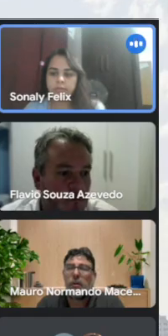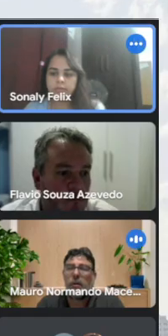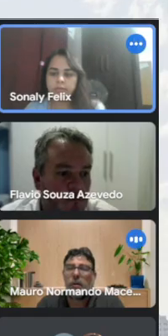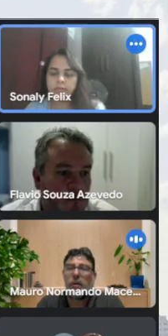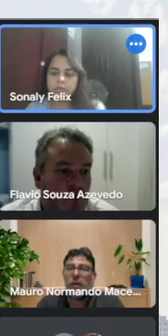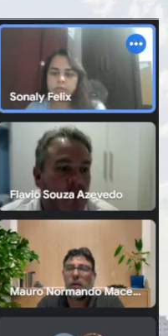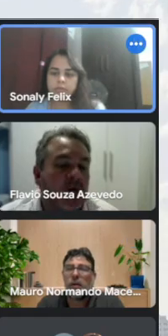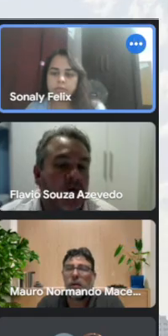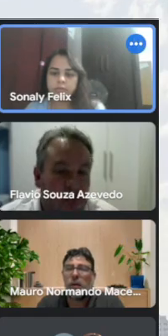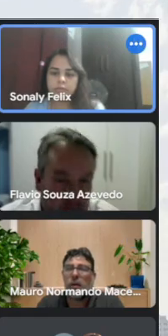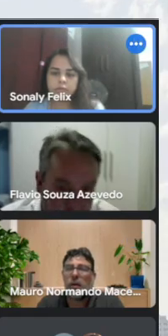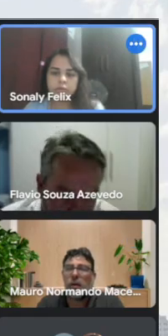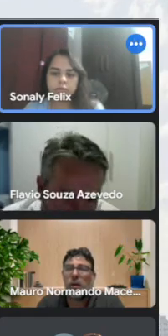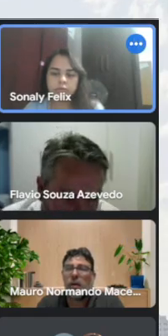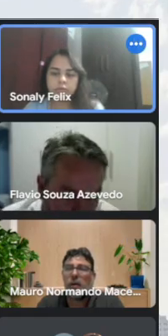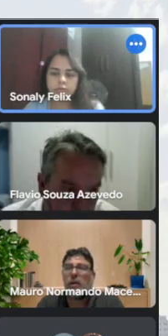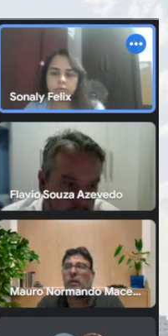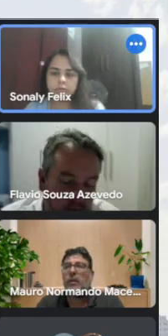sabe?